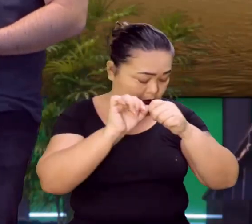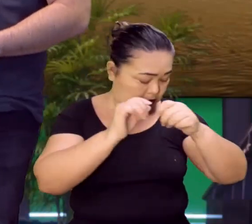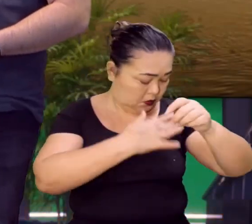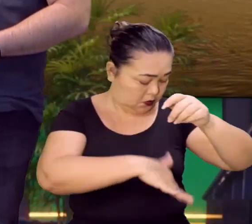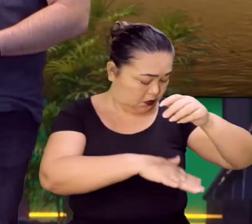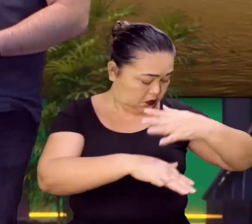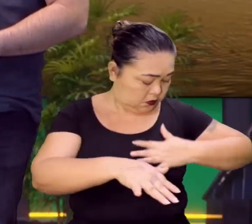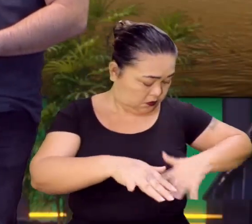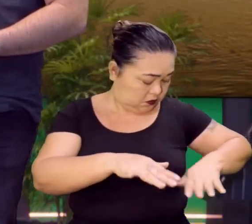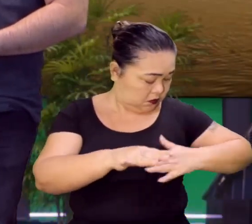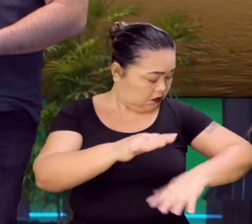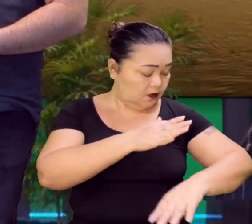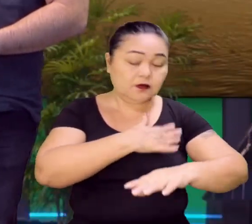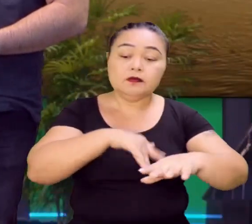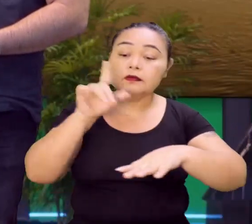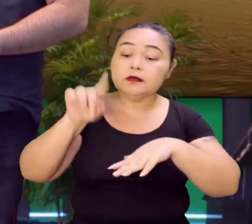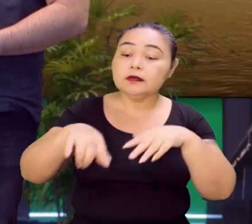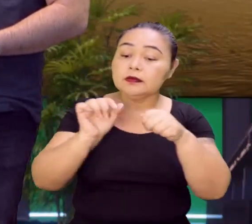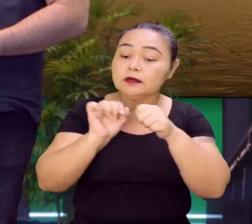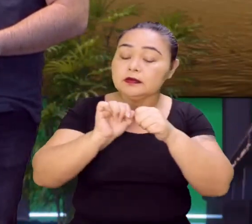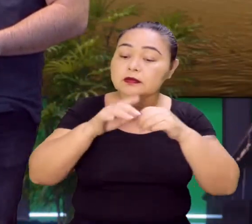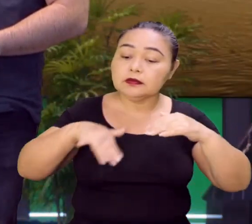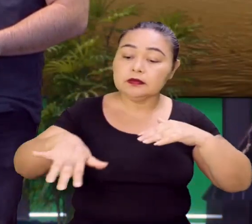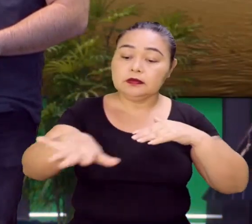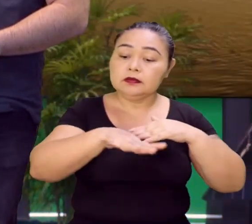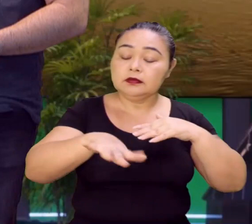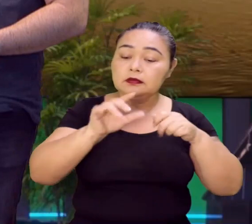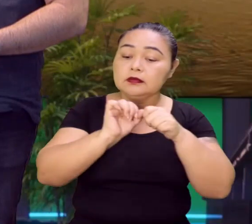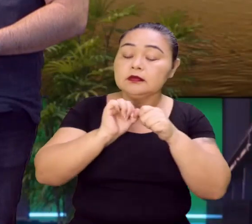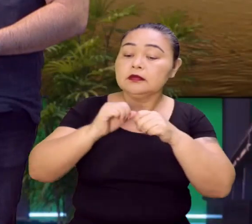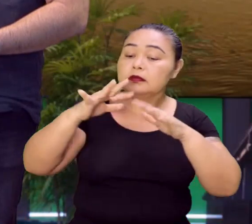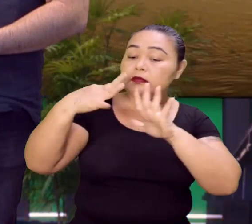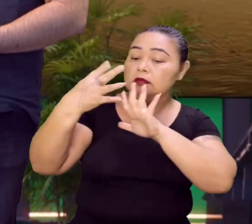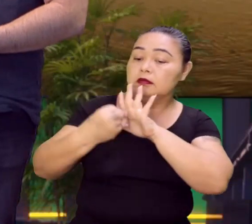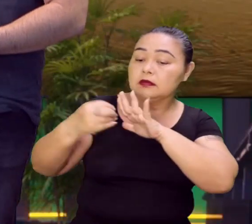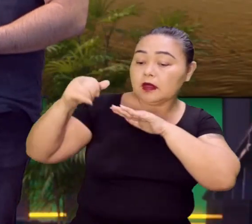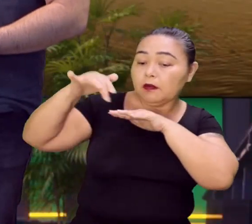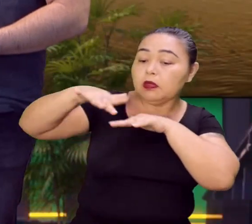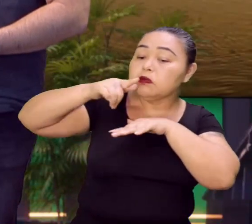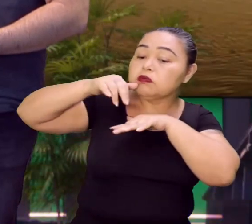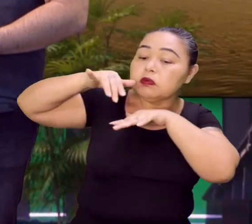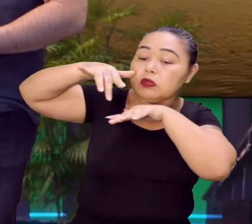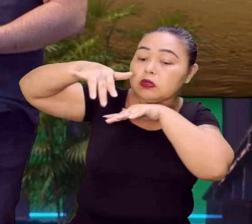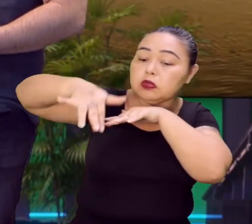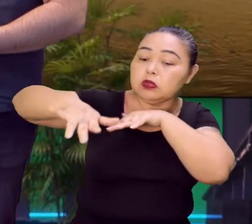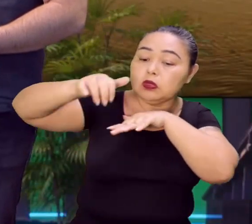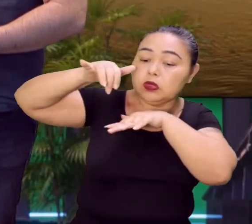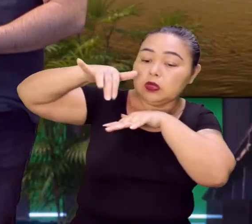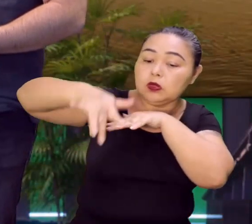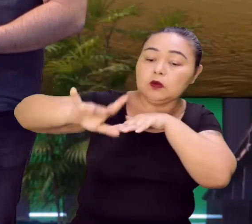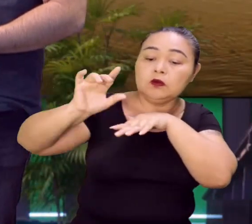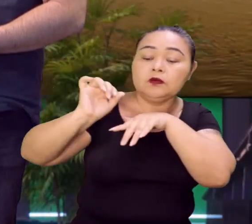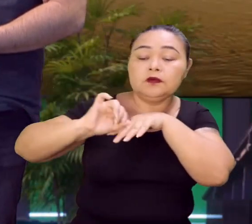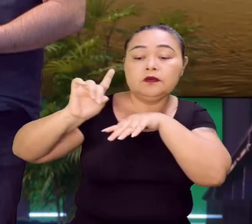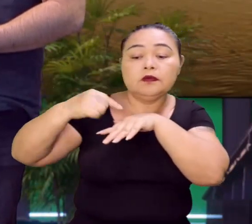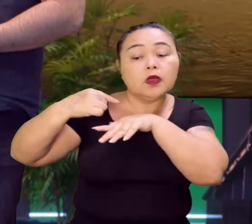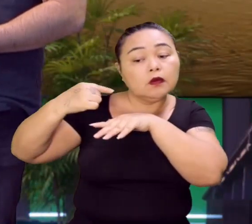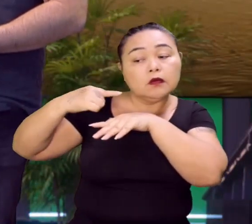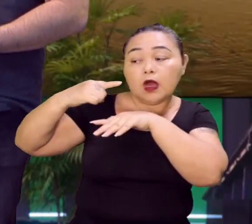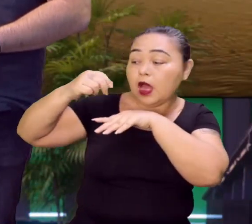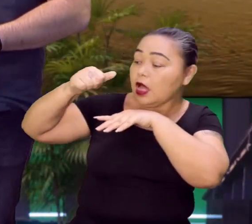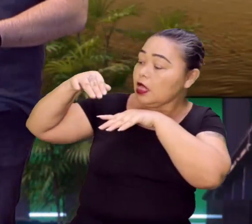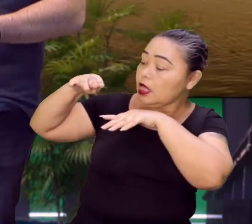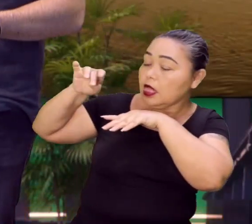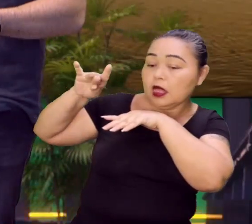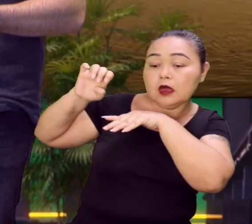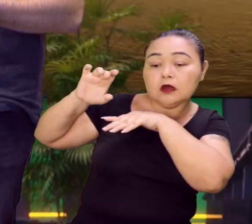Muito bem. Que a Amazônia é um centro de recepção dessas áreas mais altas, bem. Como vem lá dos Andes. E é por